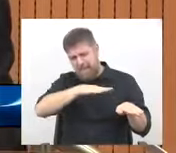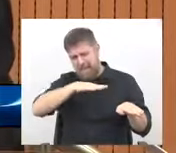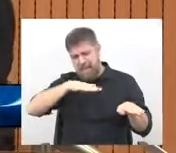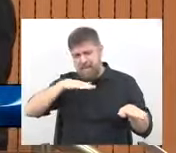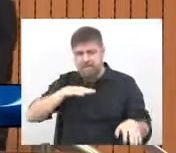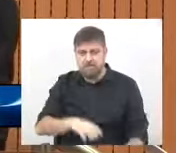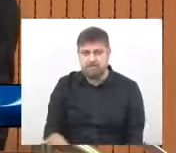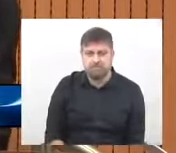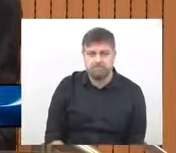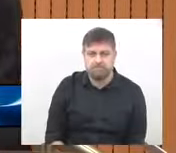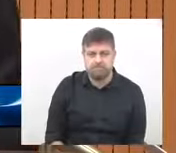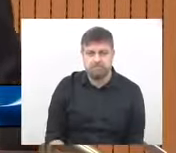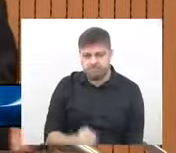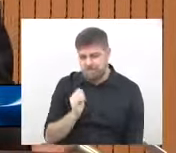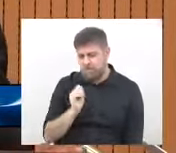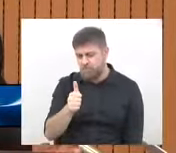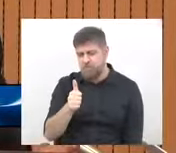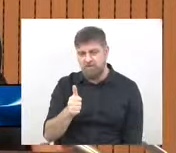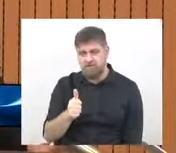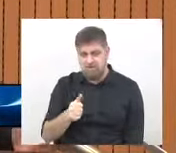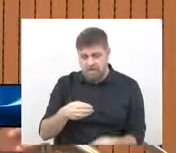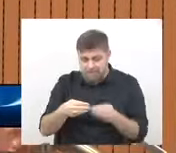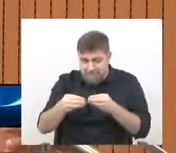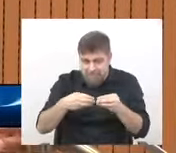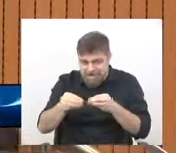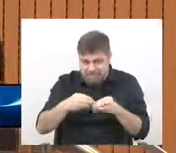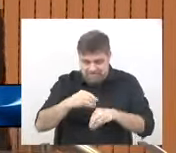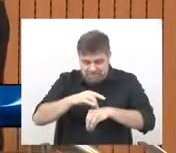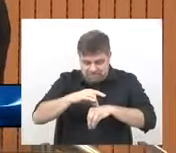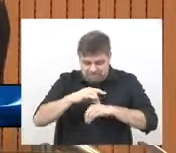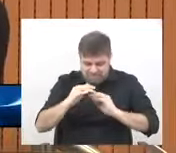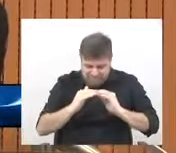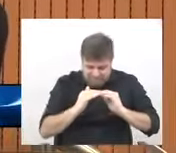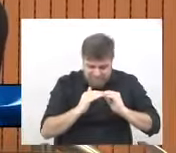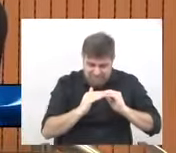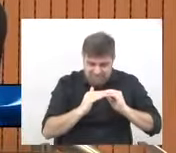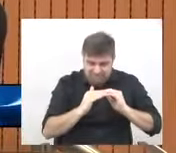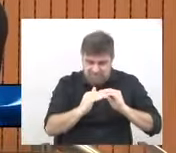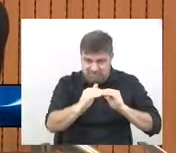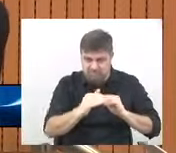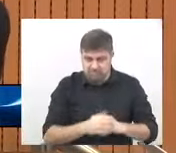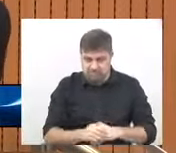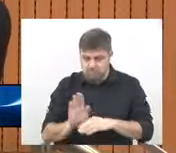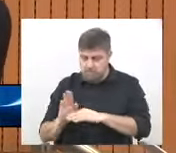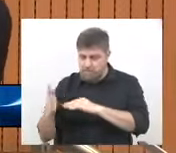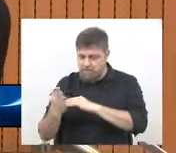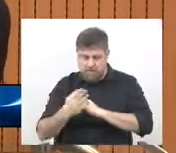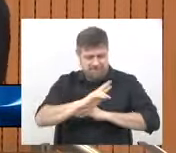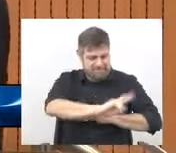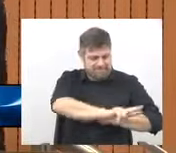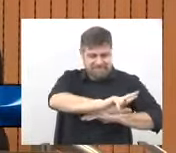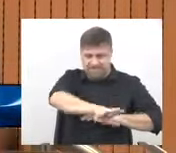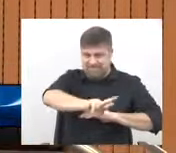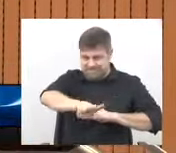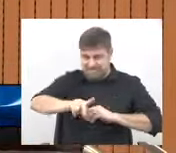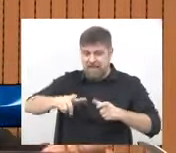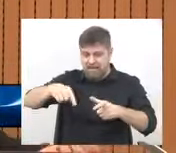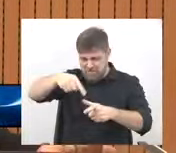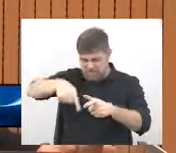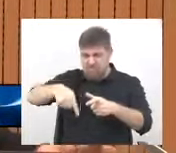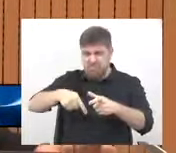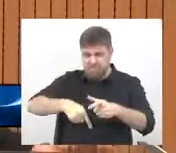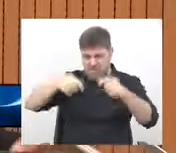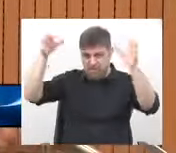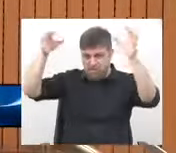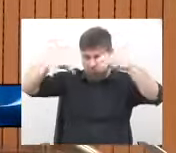E a pouca massa que vem para nós colocar nos outros bairros que estão cheios de buraco com essa